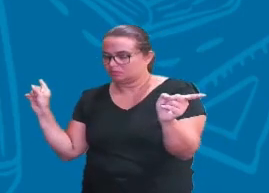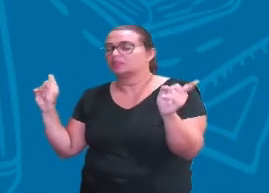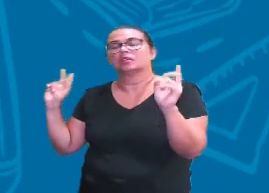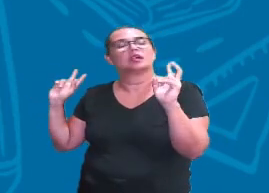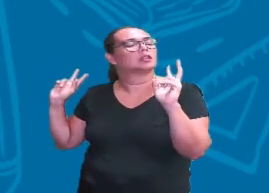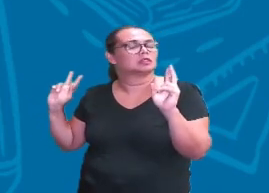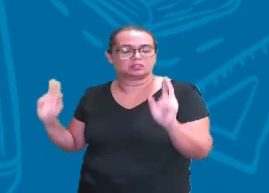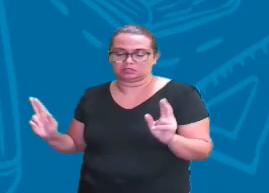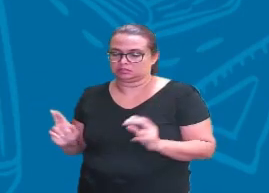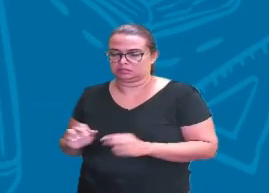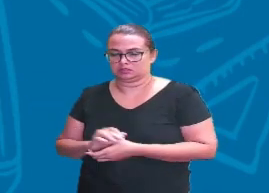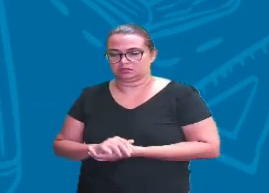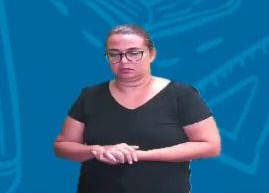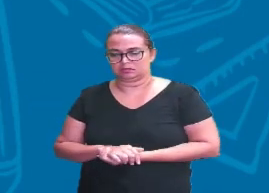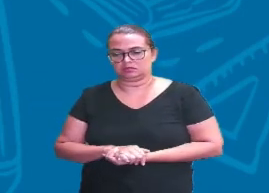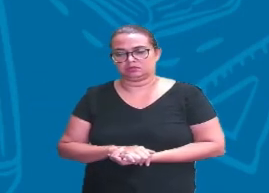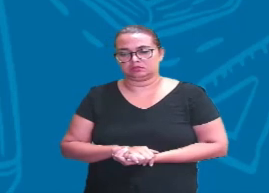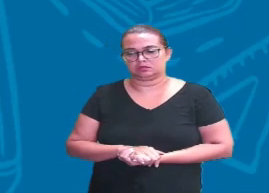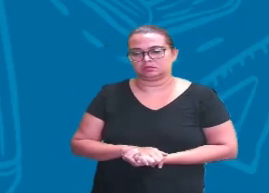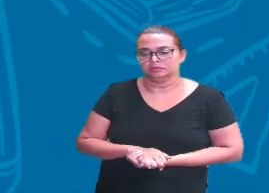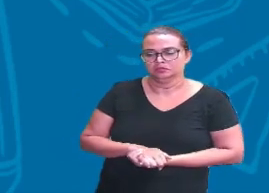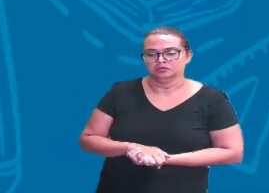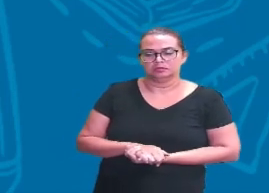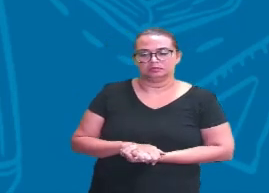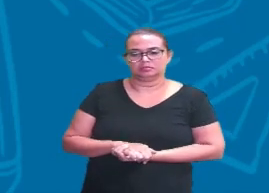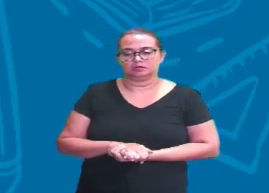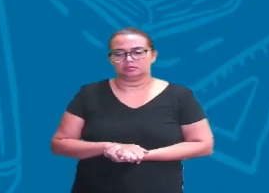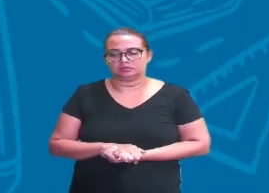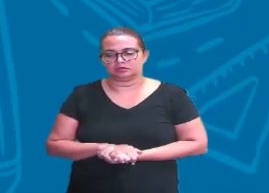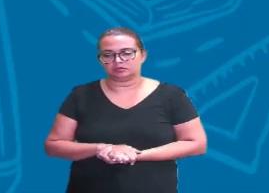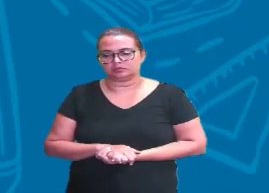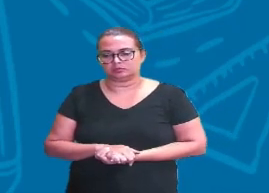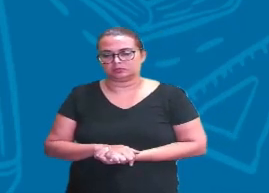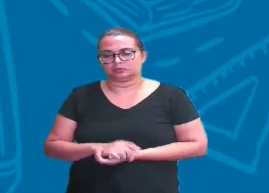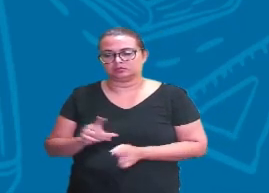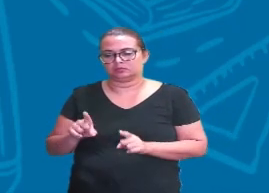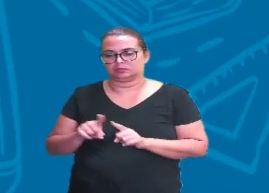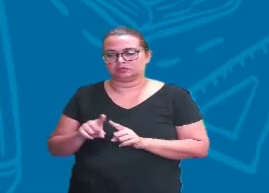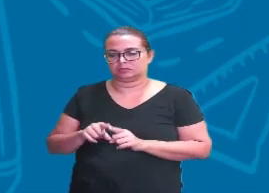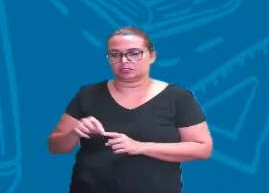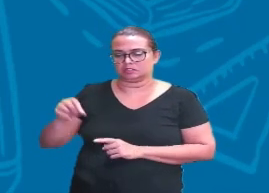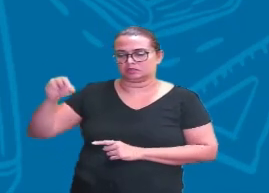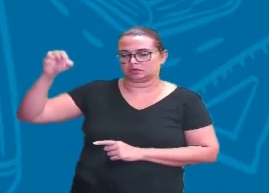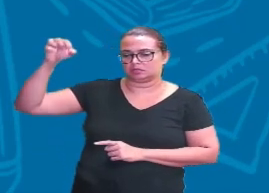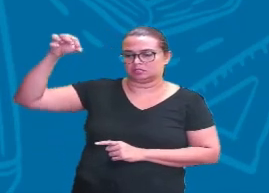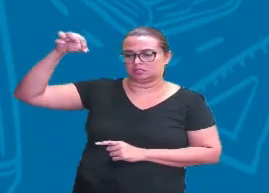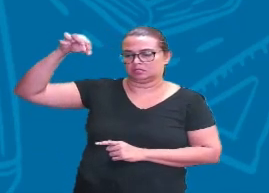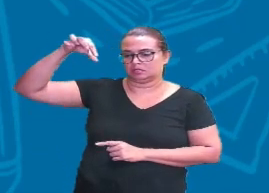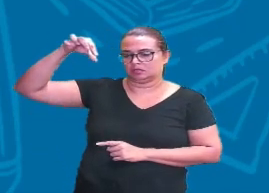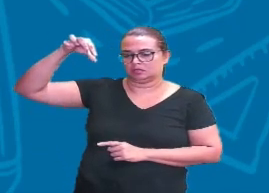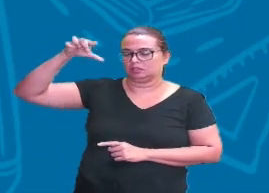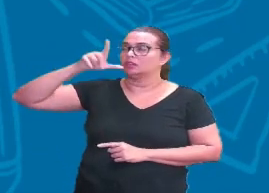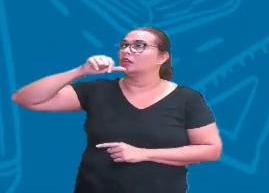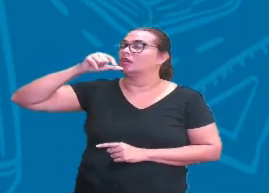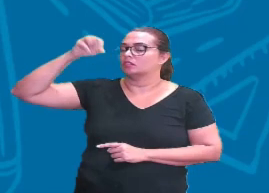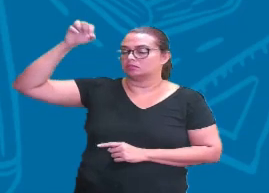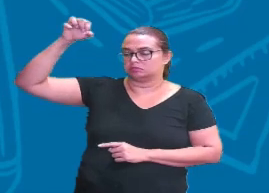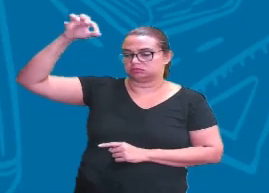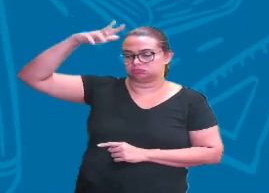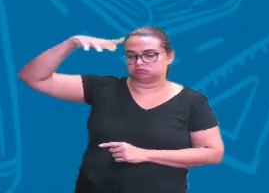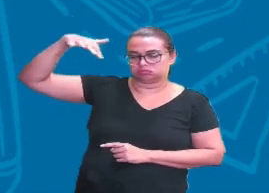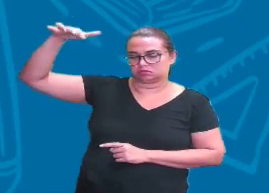intensidade. Beleza? Tranquilo? Também, se eu colocar uma gota de água no espaço, como você está vendo